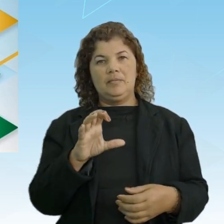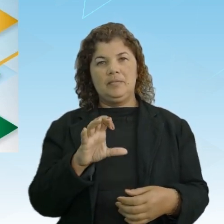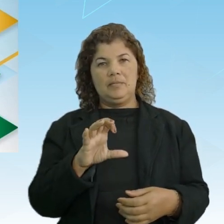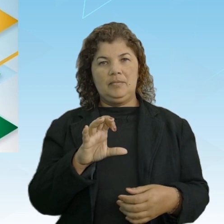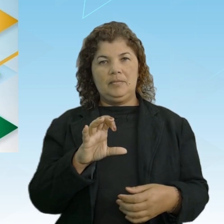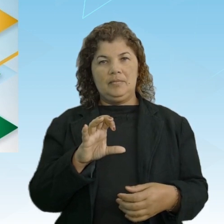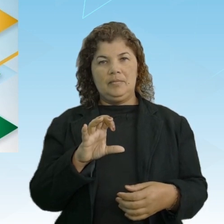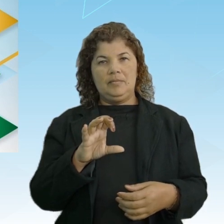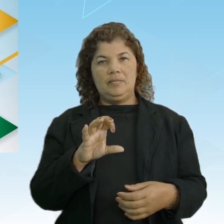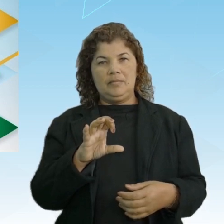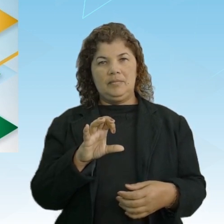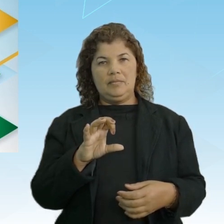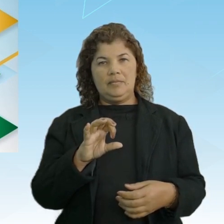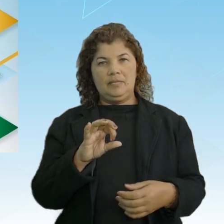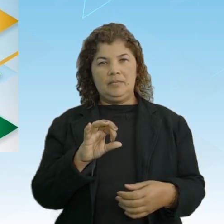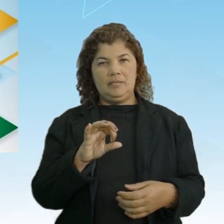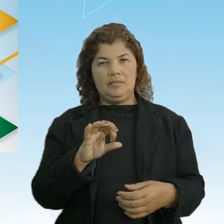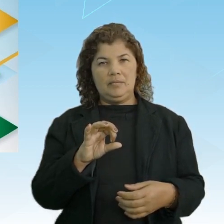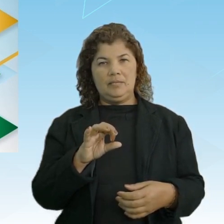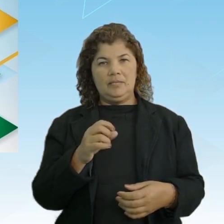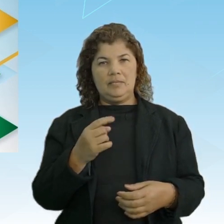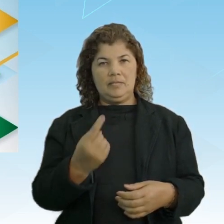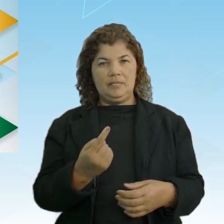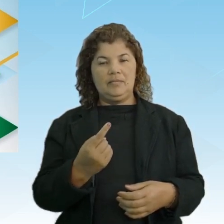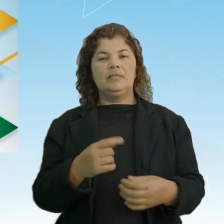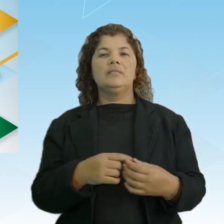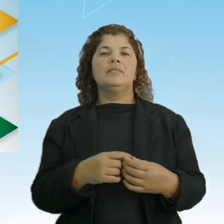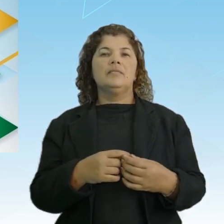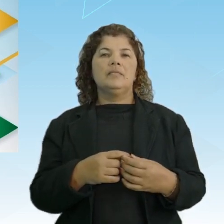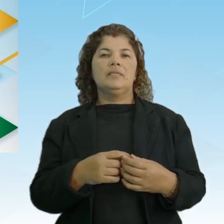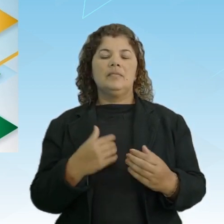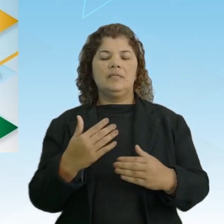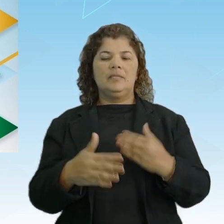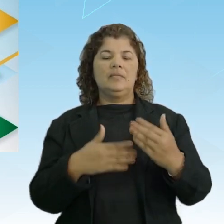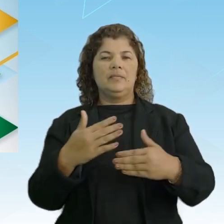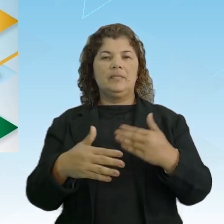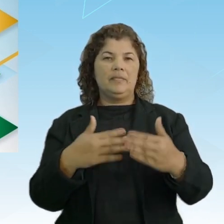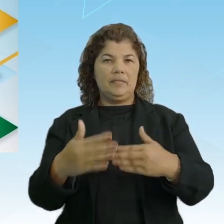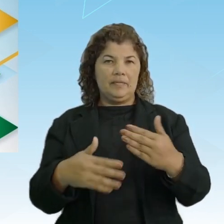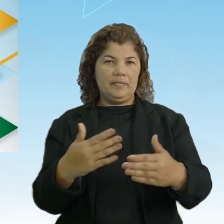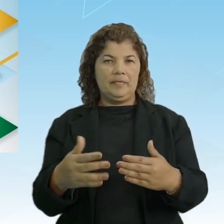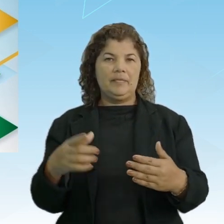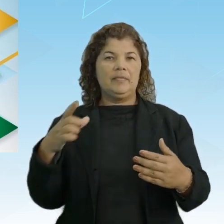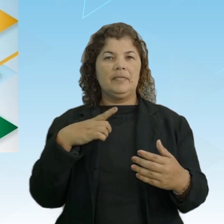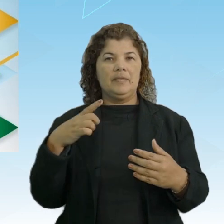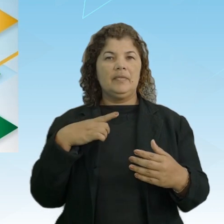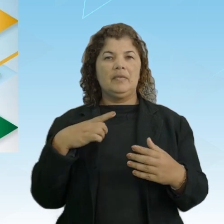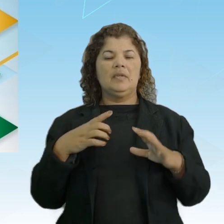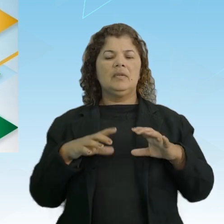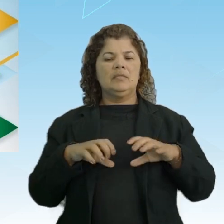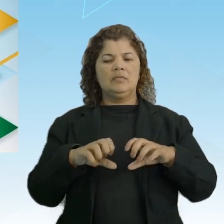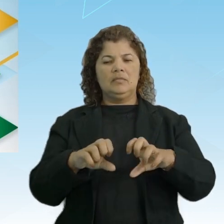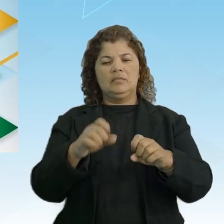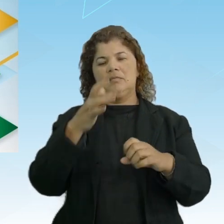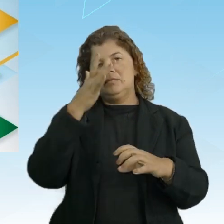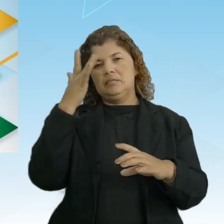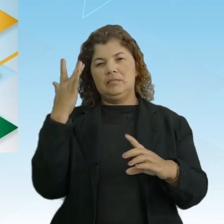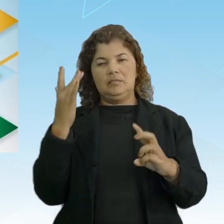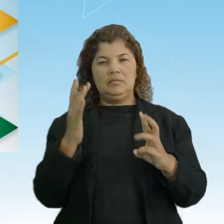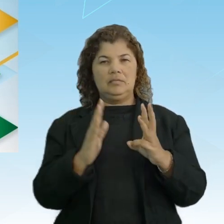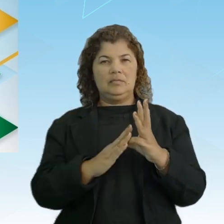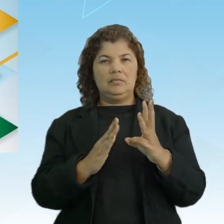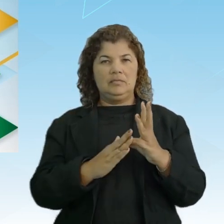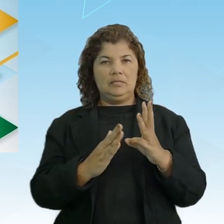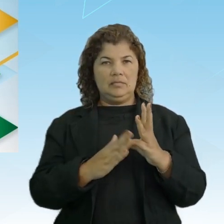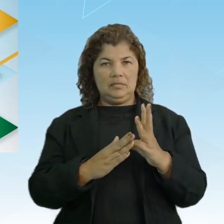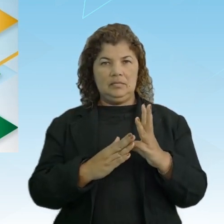1492, né? Então, iniciou o quê? Um processo que levou ao domínio dos povos indígenas.